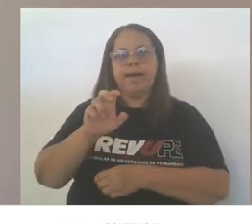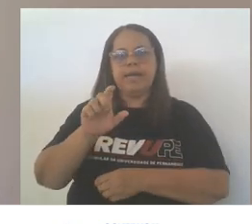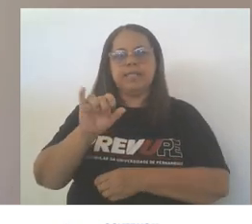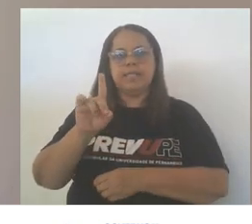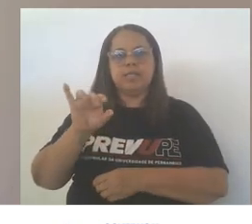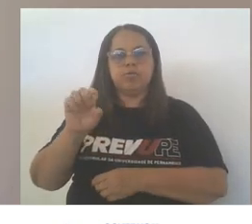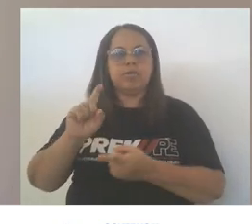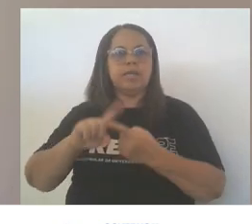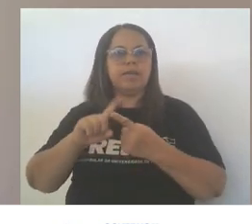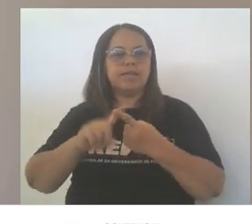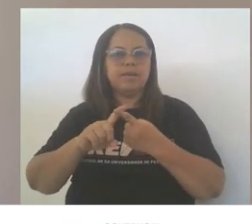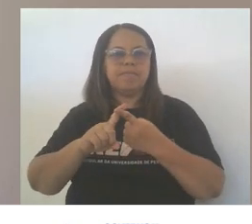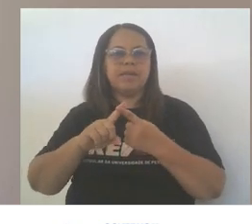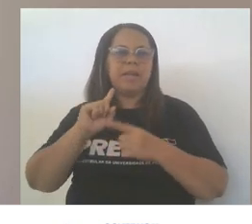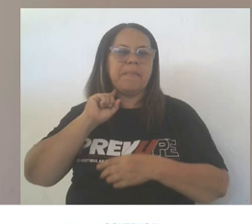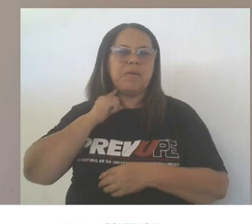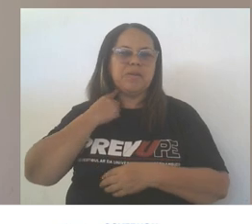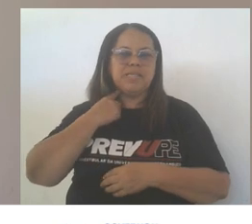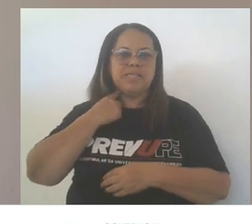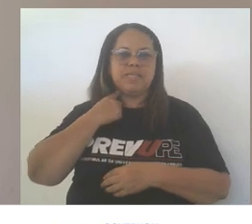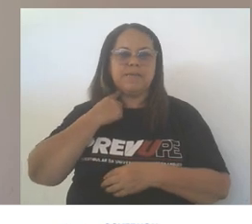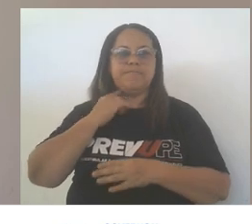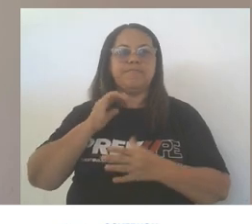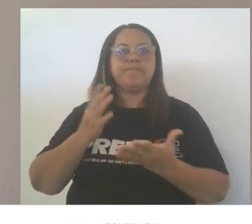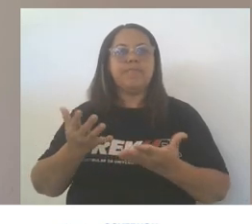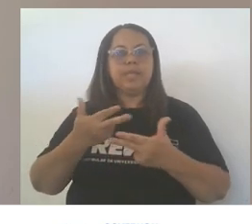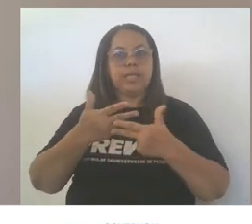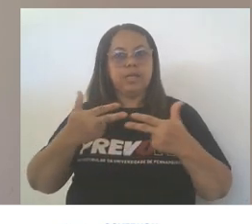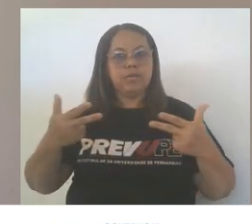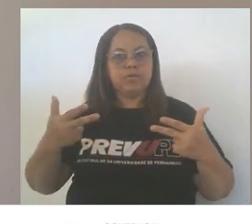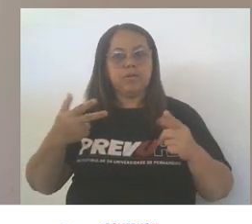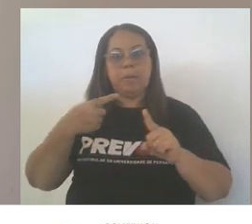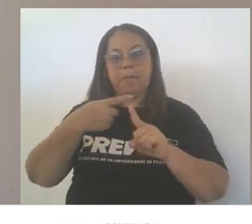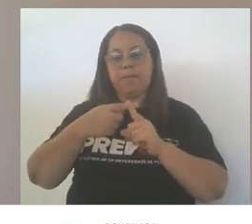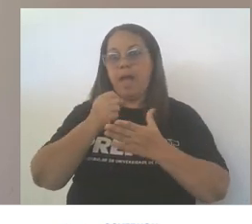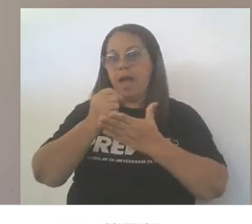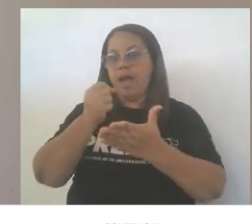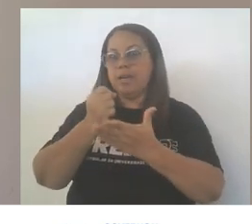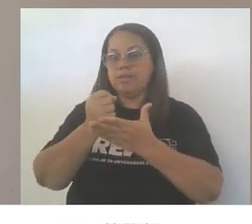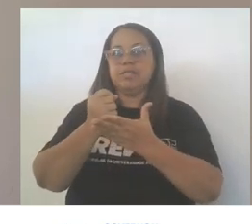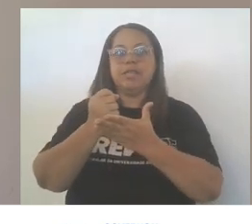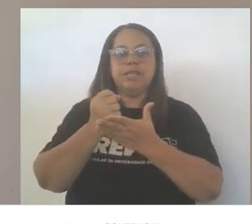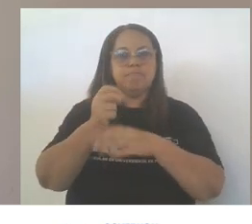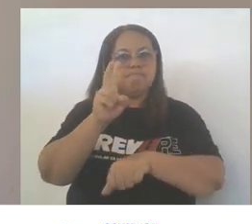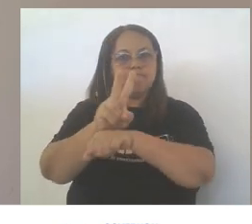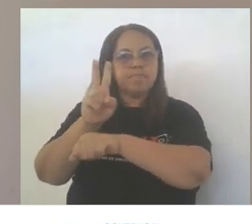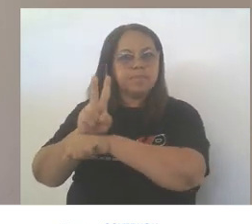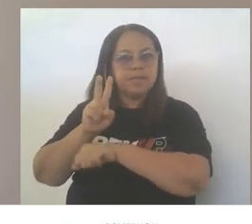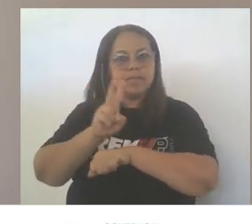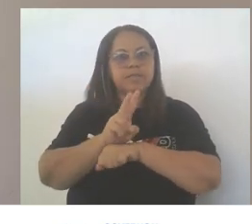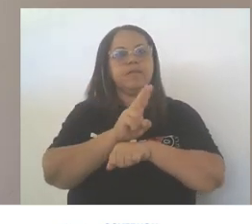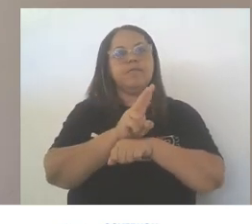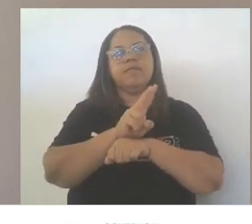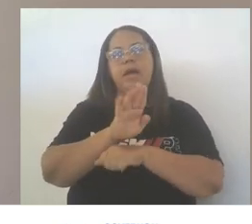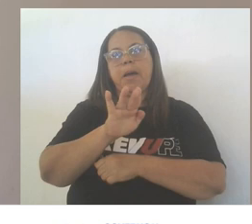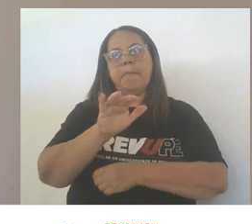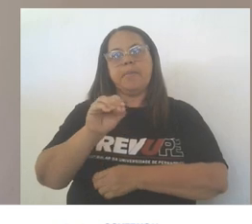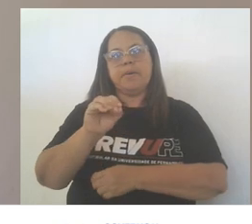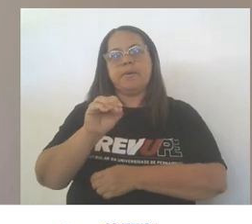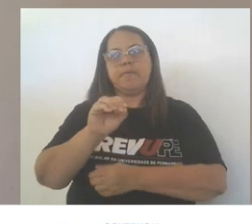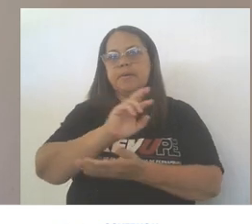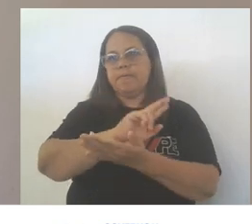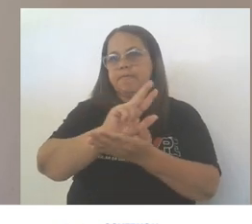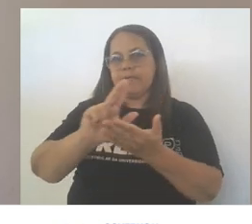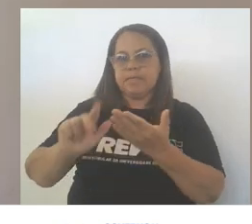poluição industrial. Essas contribuições positivas têm ajudado a preservar a biodiversidade, melhorar a qualidade de vida